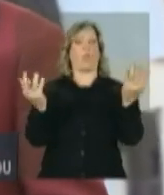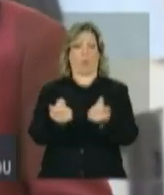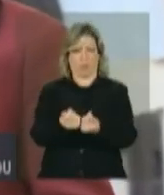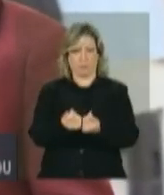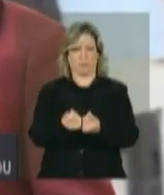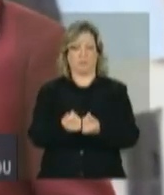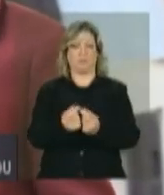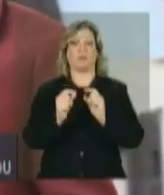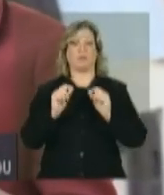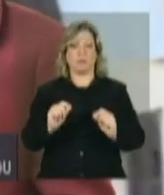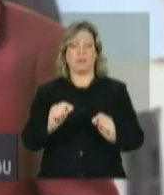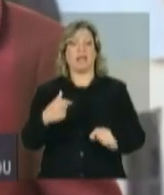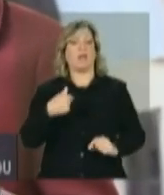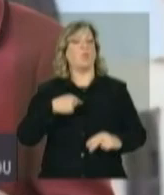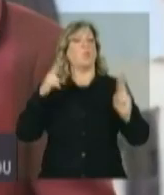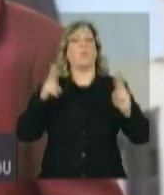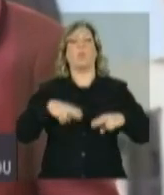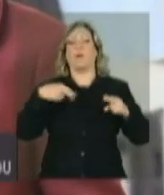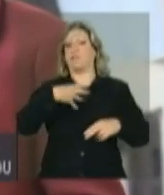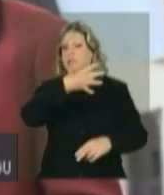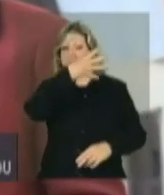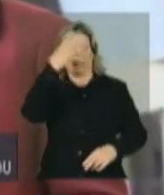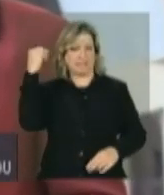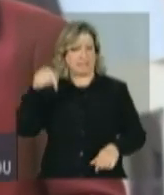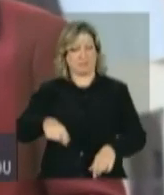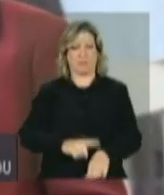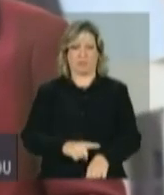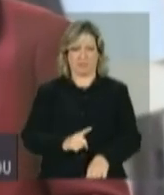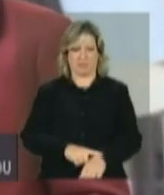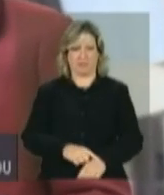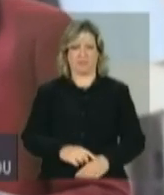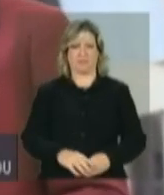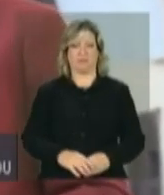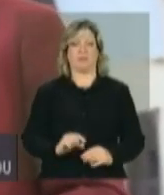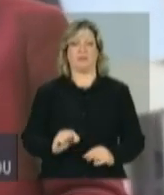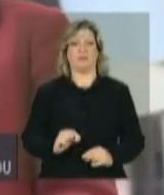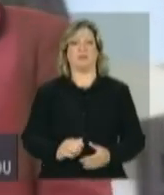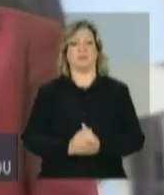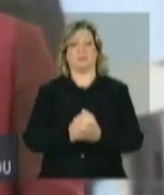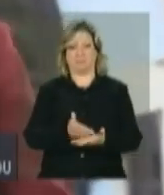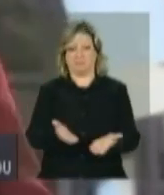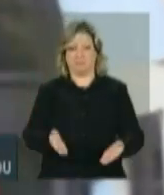que eu jamais esquecerei esse momento. Blagodariá.